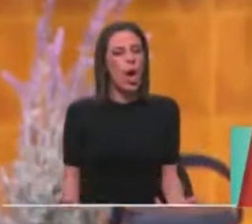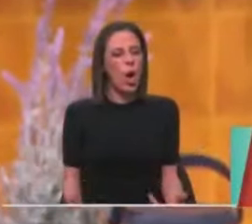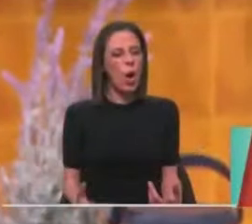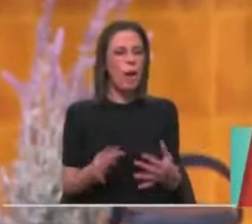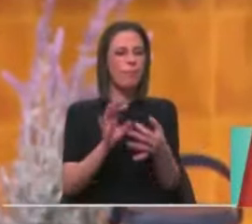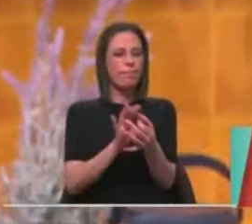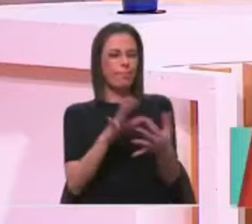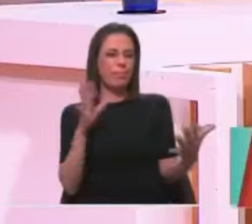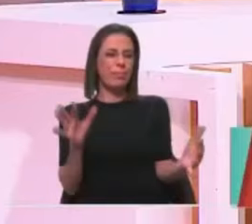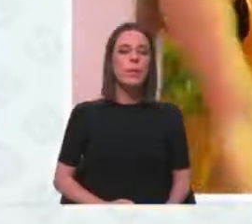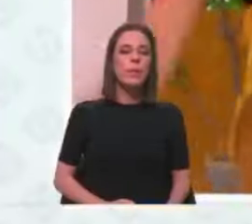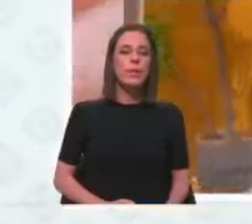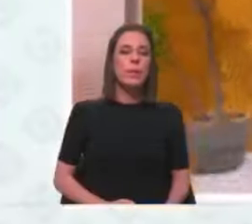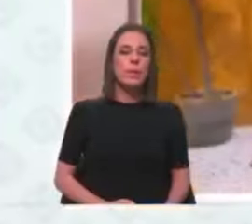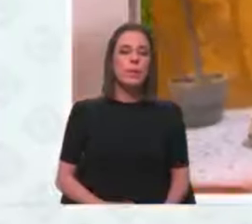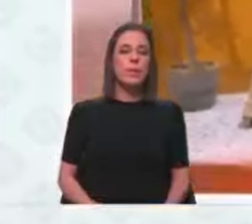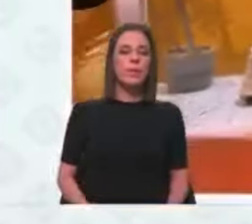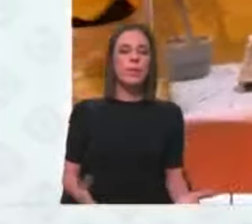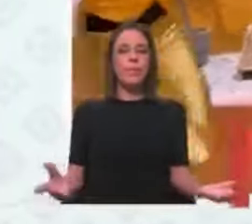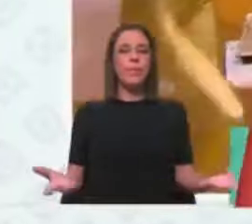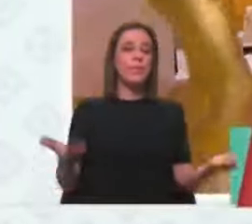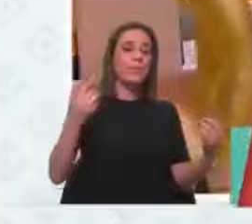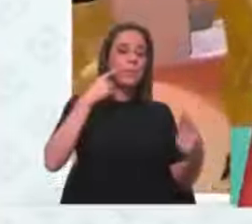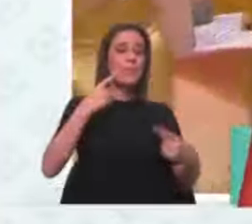calhar já não era a mesma coisa. Era